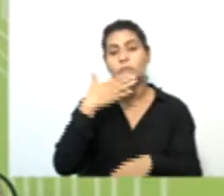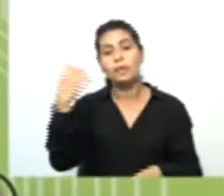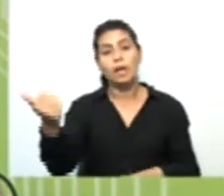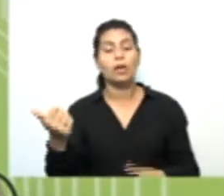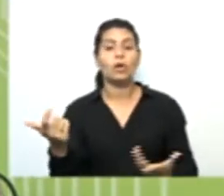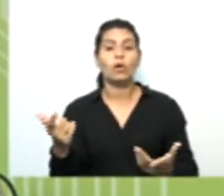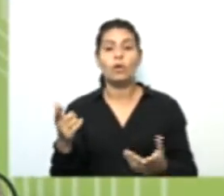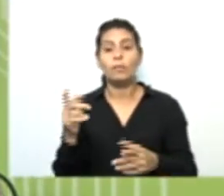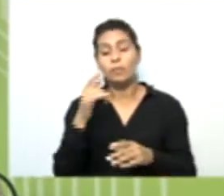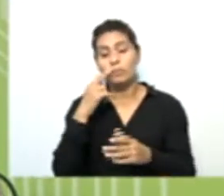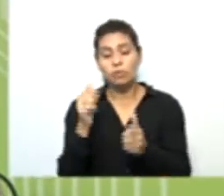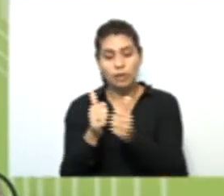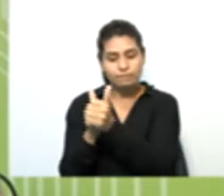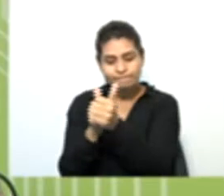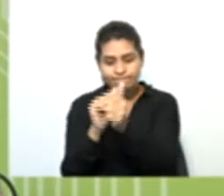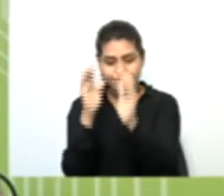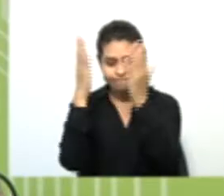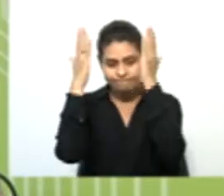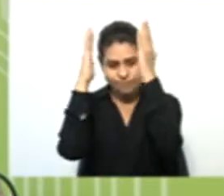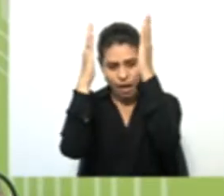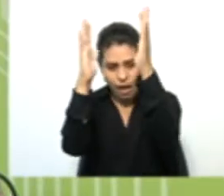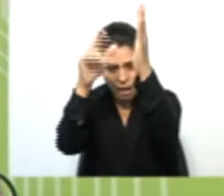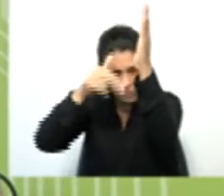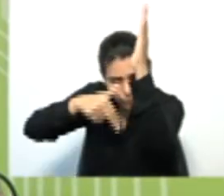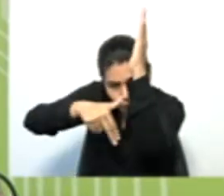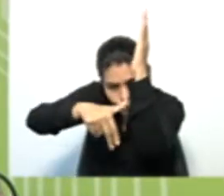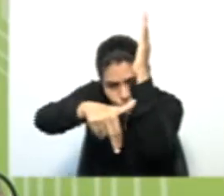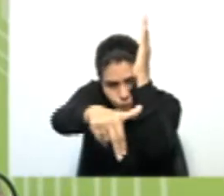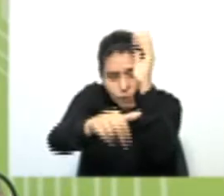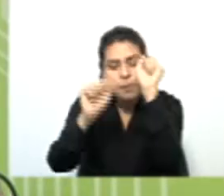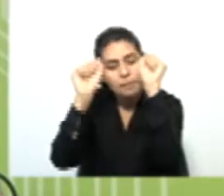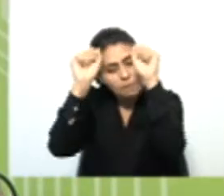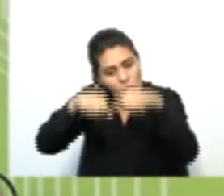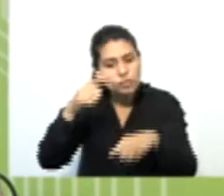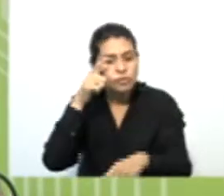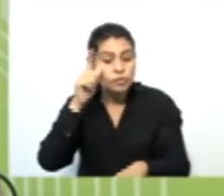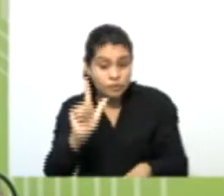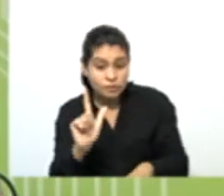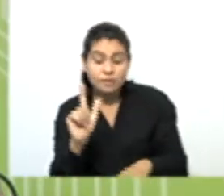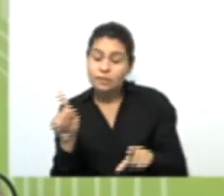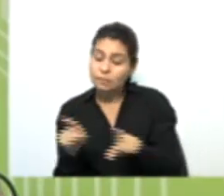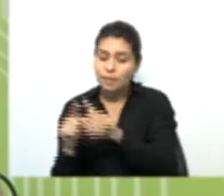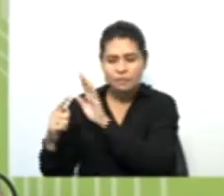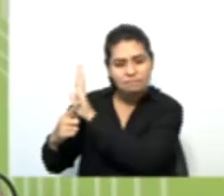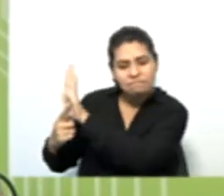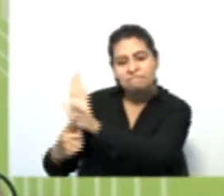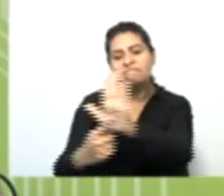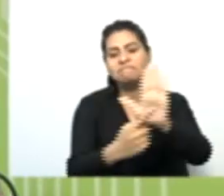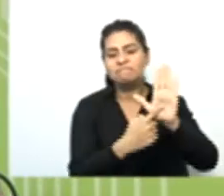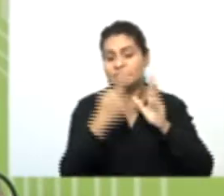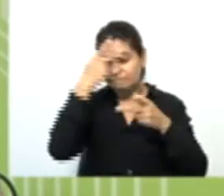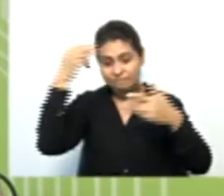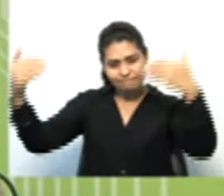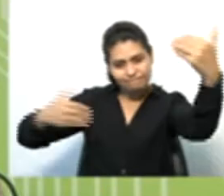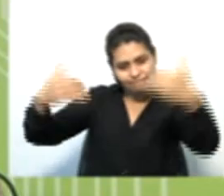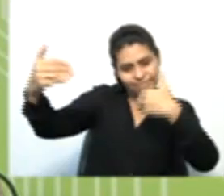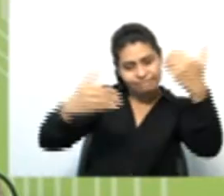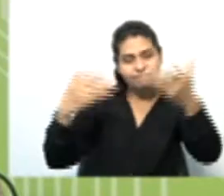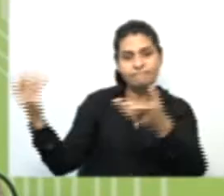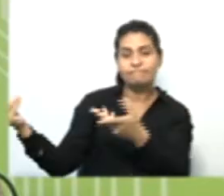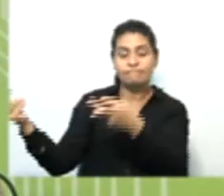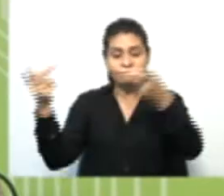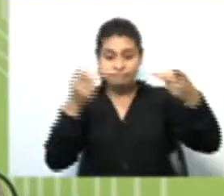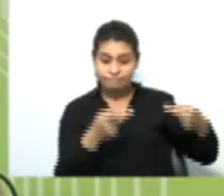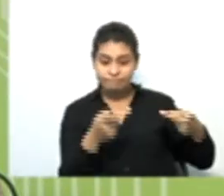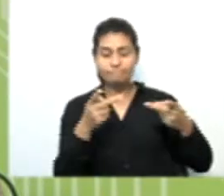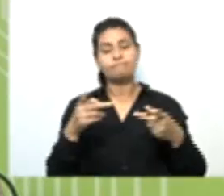fazer trilhas na massa, organizar essas trilhas para melhorar para os trabalhadores da cooperativa de trabalho, fazer várias melhorias sociais, ambientais, que